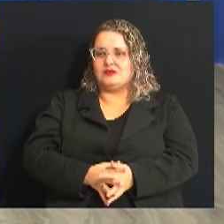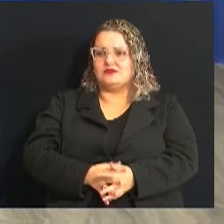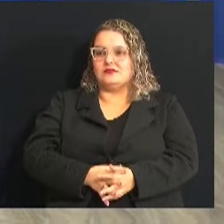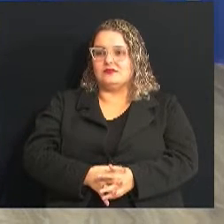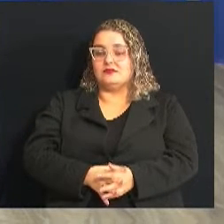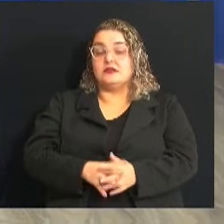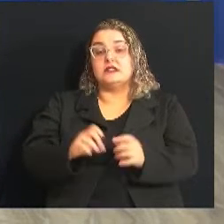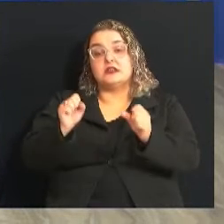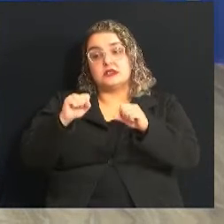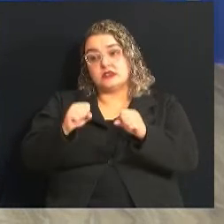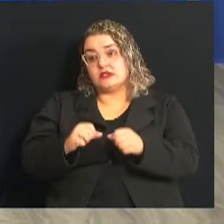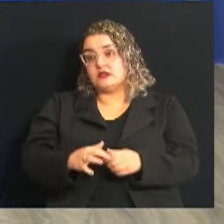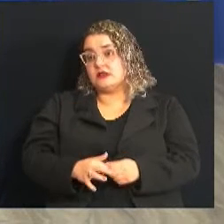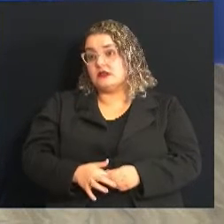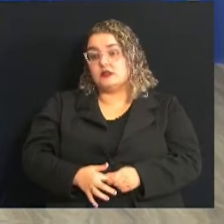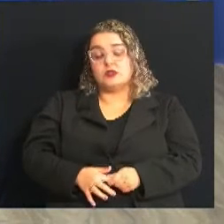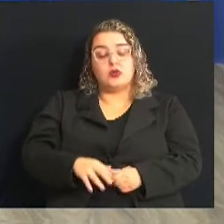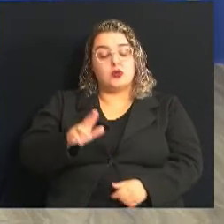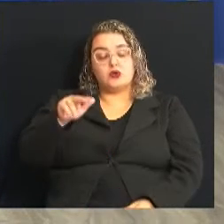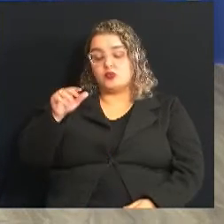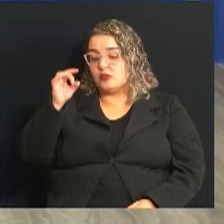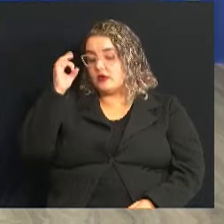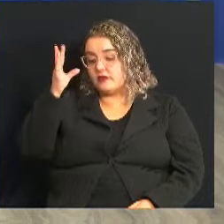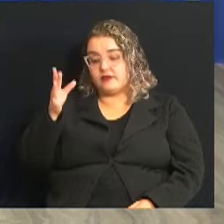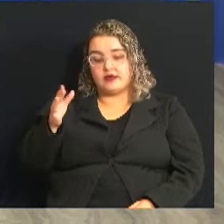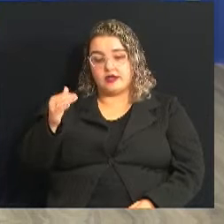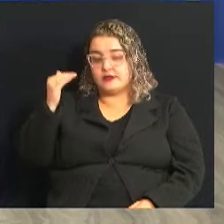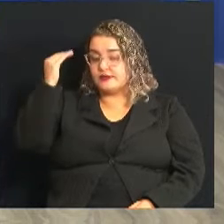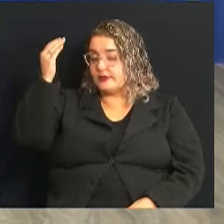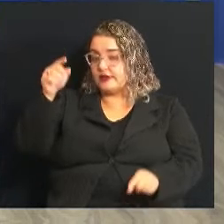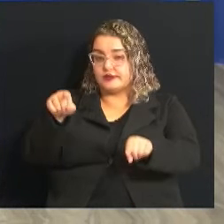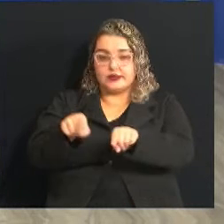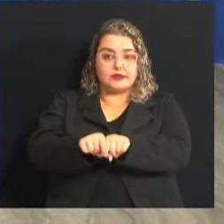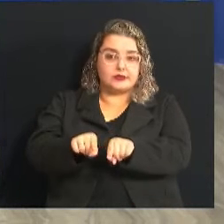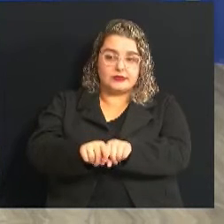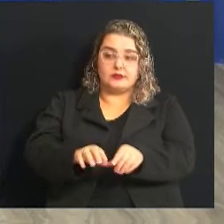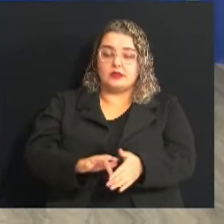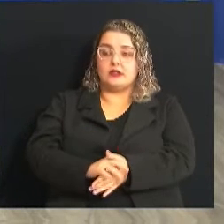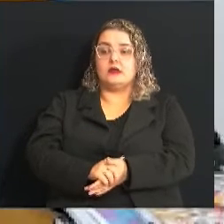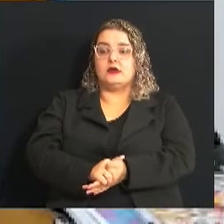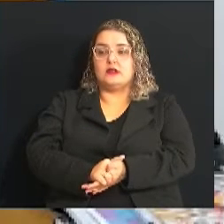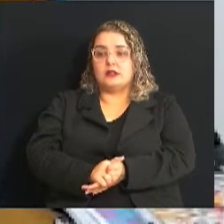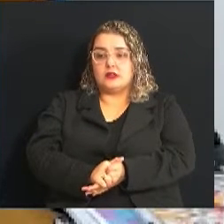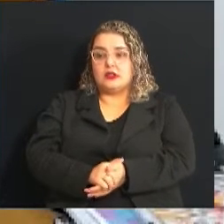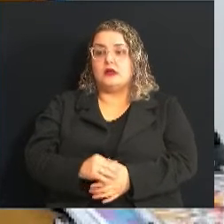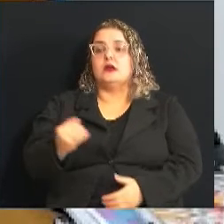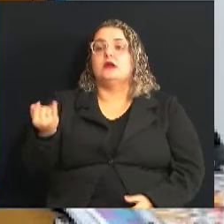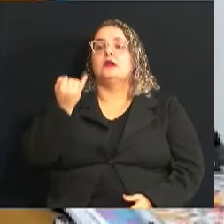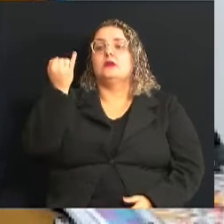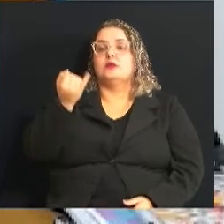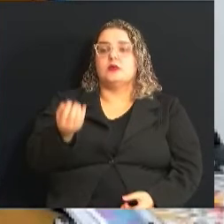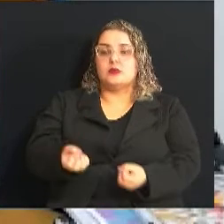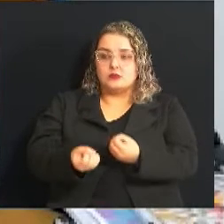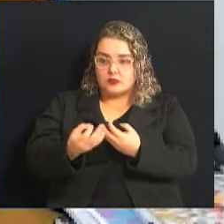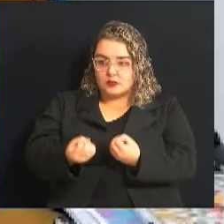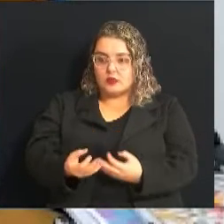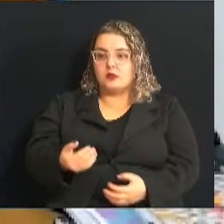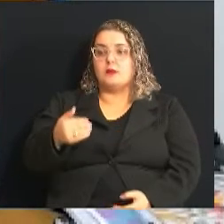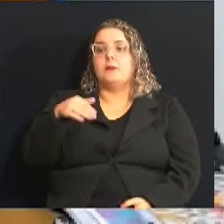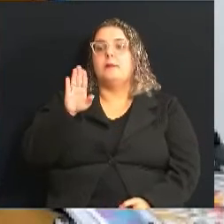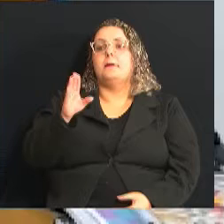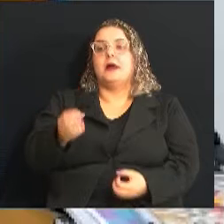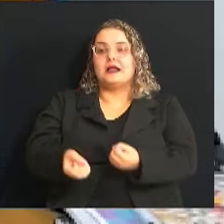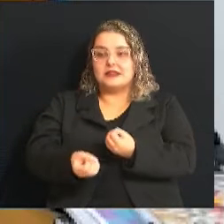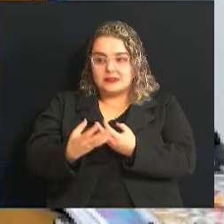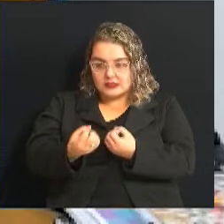Sim, nunca é uma tarefa fácil, nem para os adultos também. Mas é importante trazer as informações. Quanto mais informação,